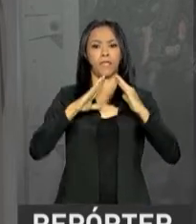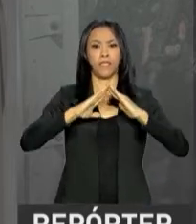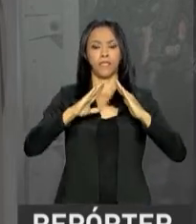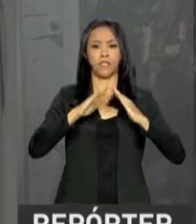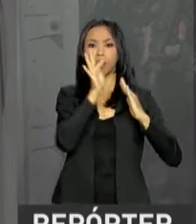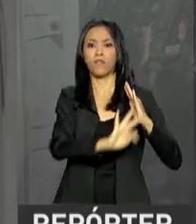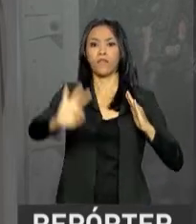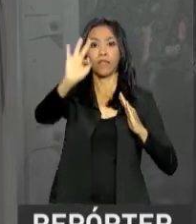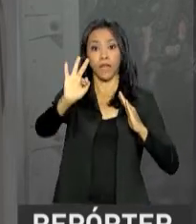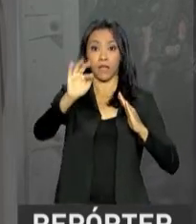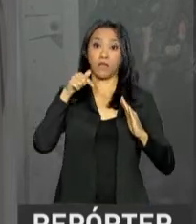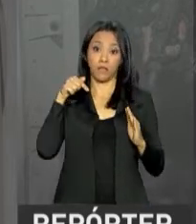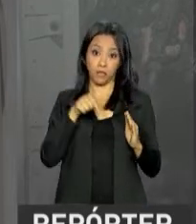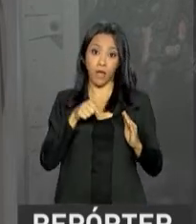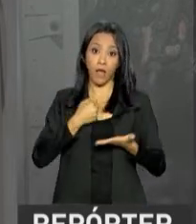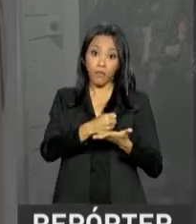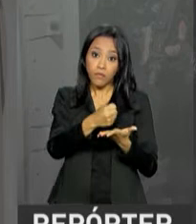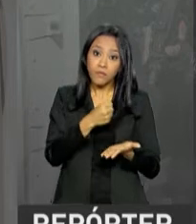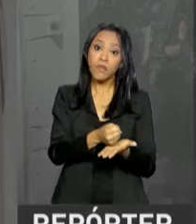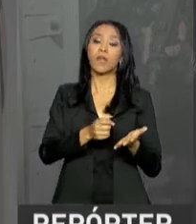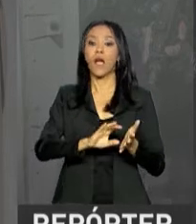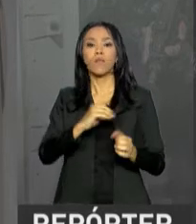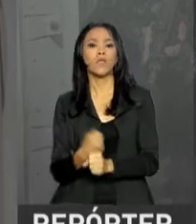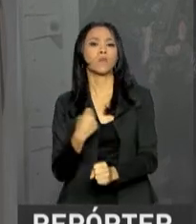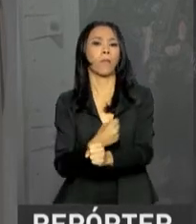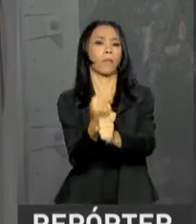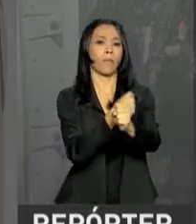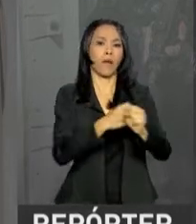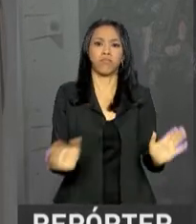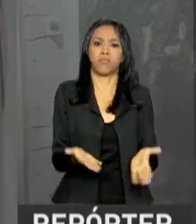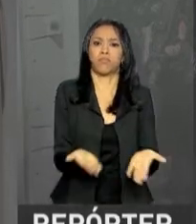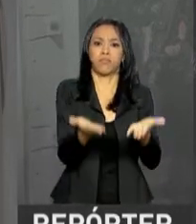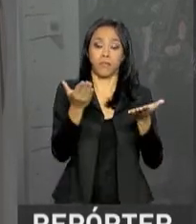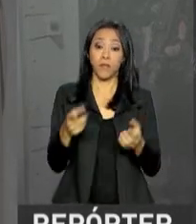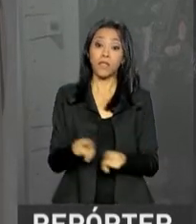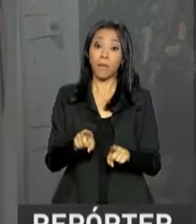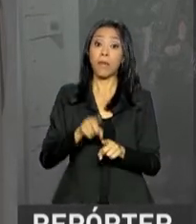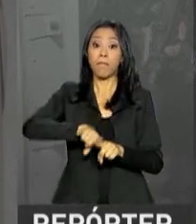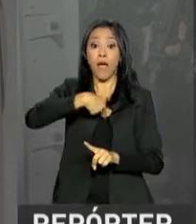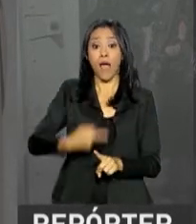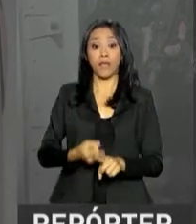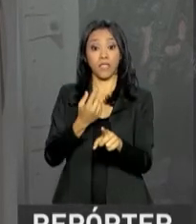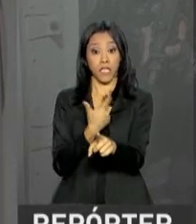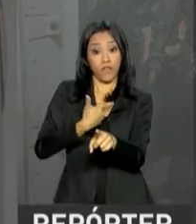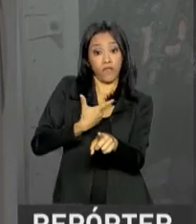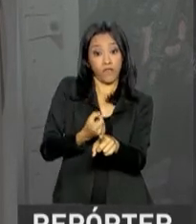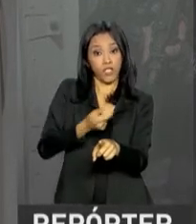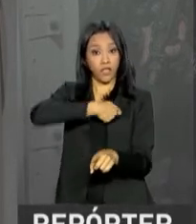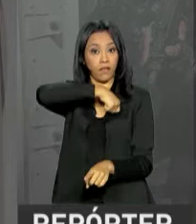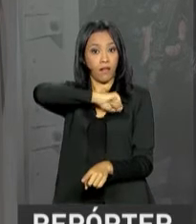de parcerias de investimentos para agilizar as construções e anunciou mais 20 delegados da polícia